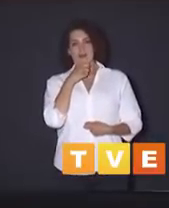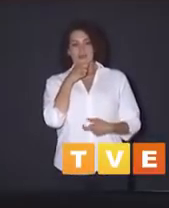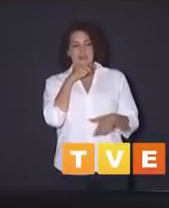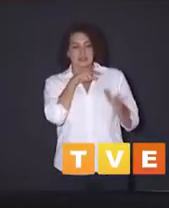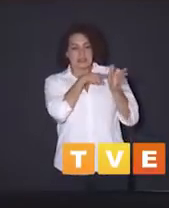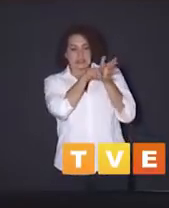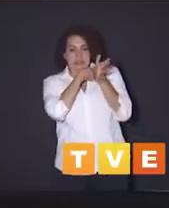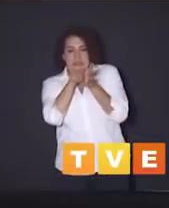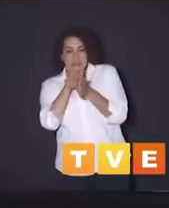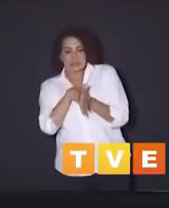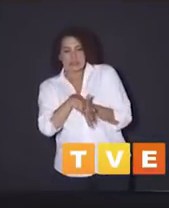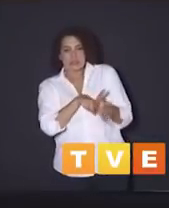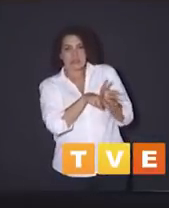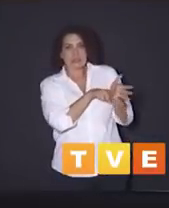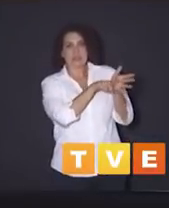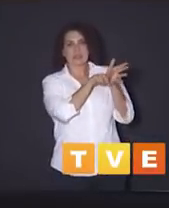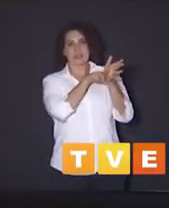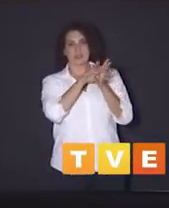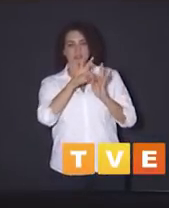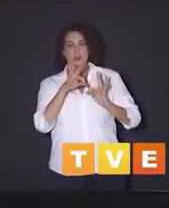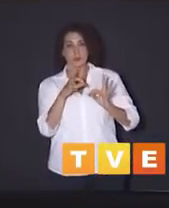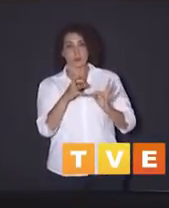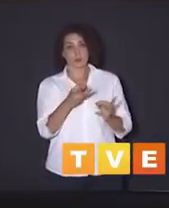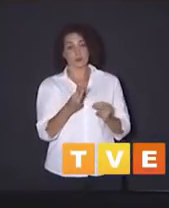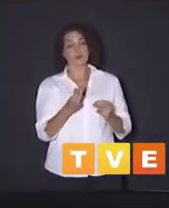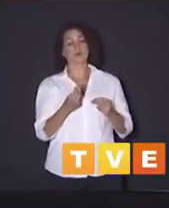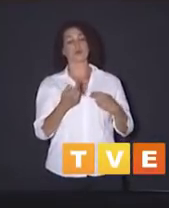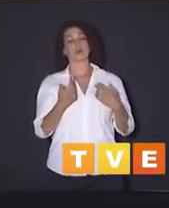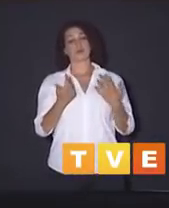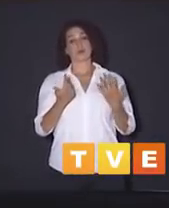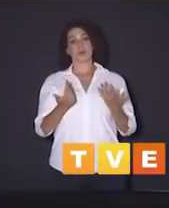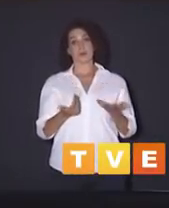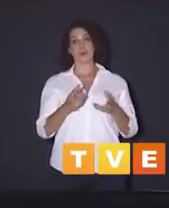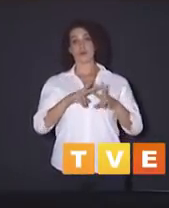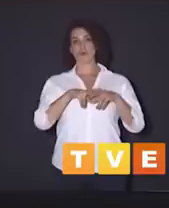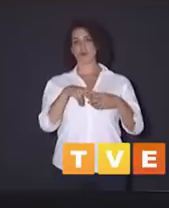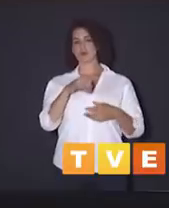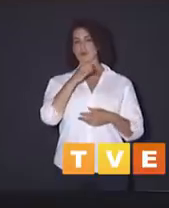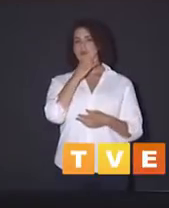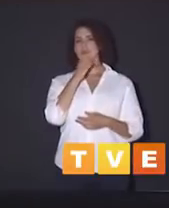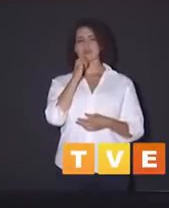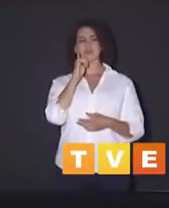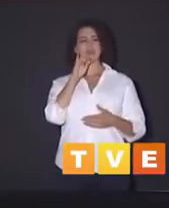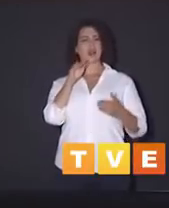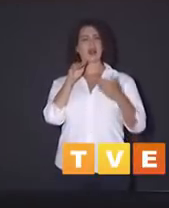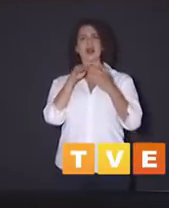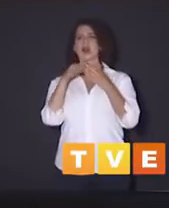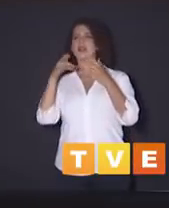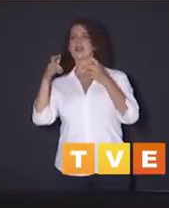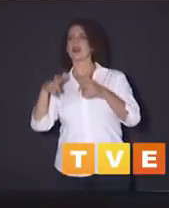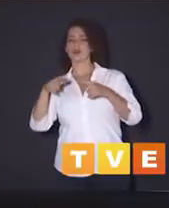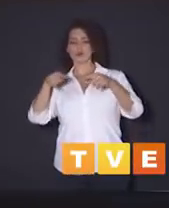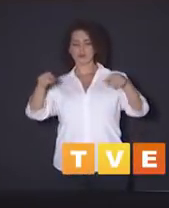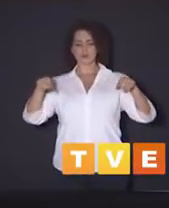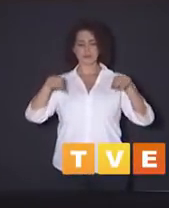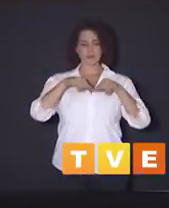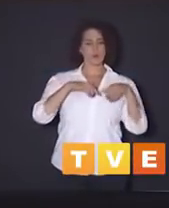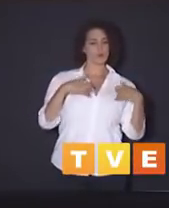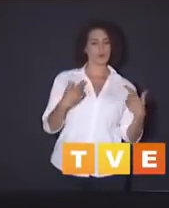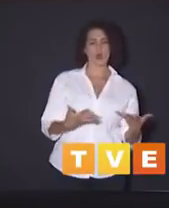suficiente embora geógrafos tem nos ajudado o que tinha até onde vai quais são os limites como é que esses